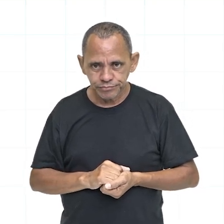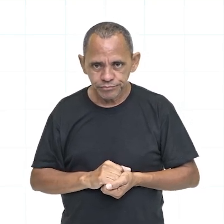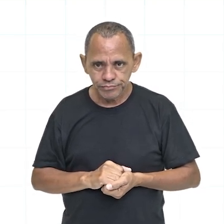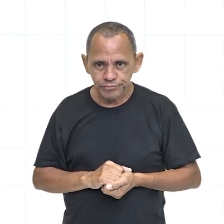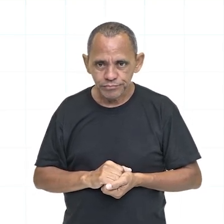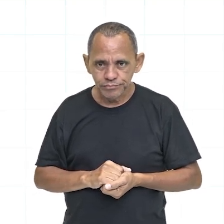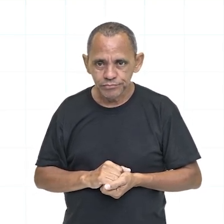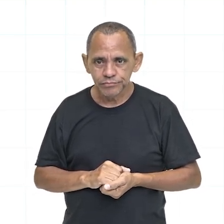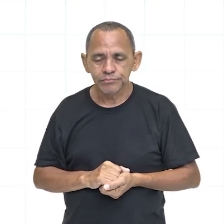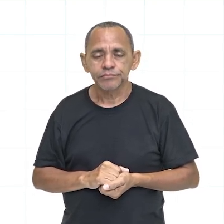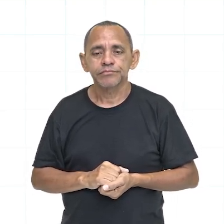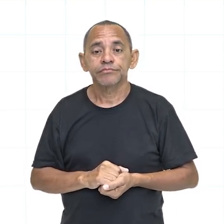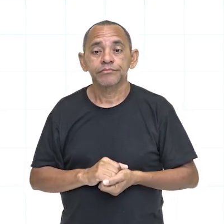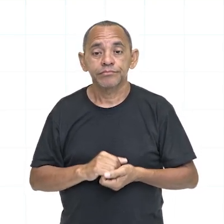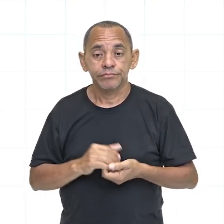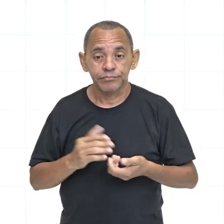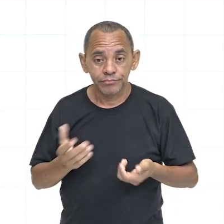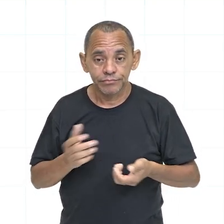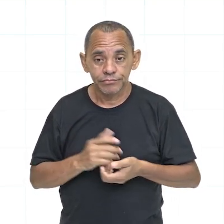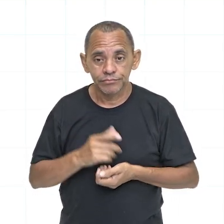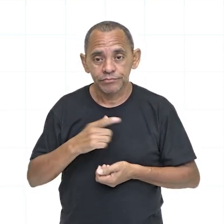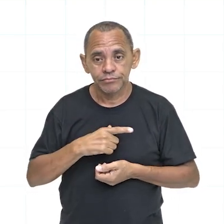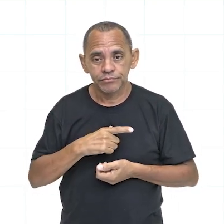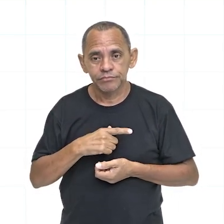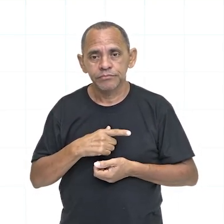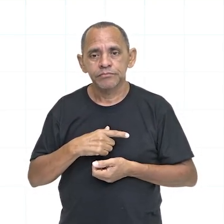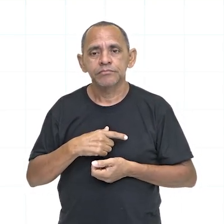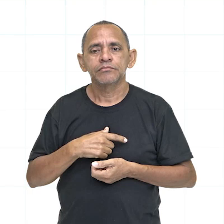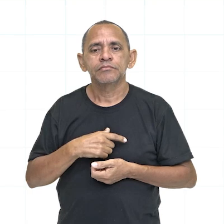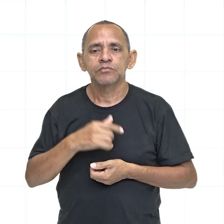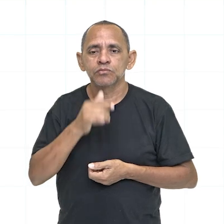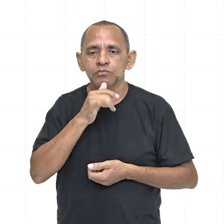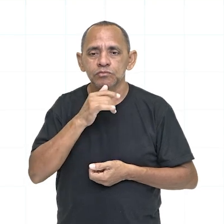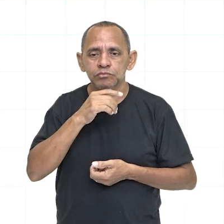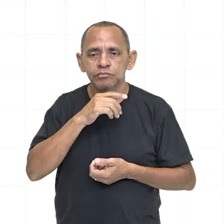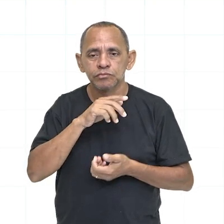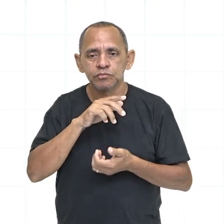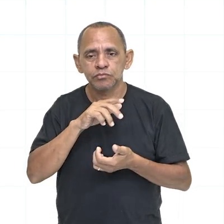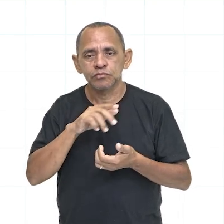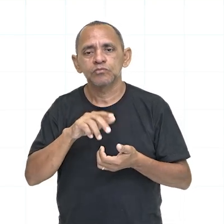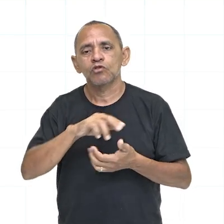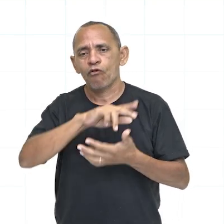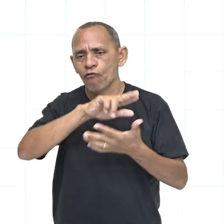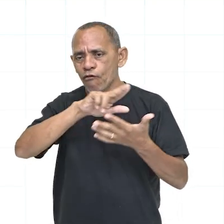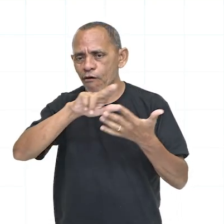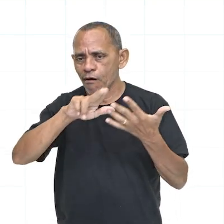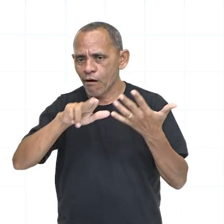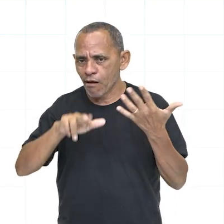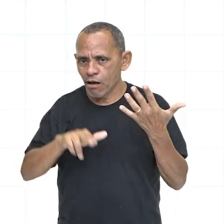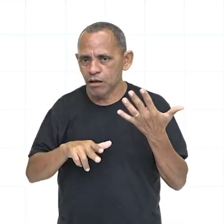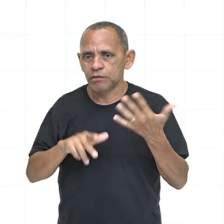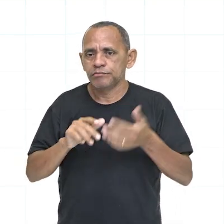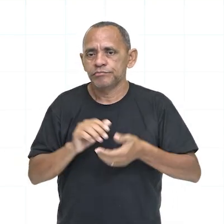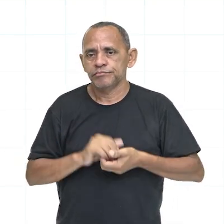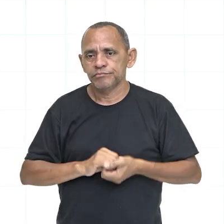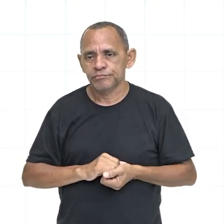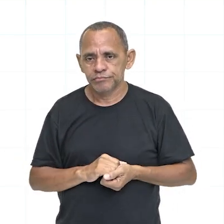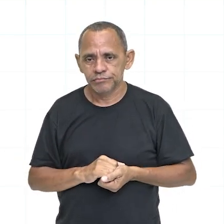Então, nós temos aqui algum exemplo, né? Ele vai indicar, então, o advérbio de maneira, esses que são oriundos dos